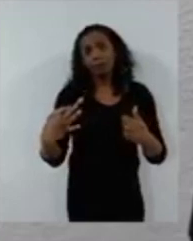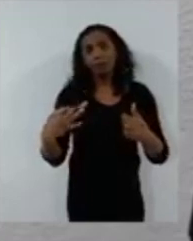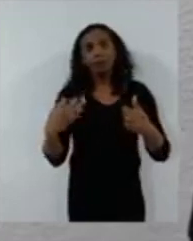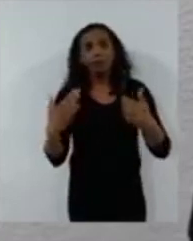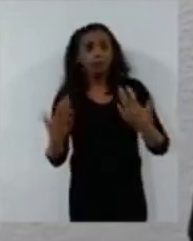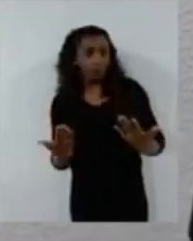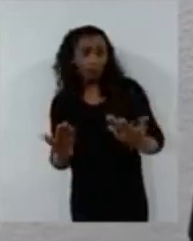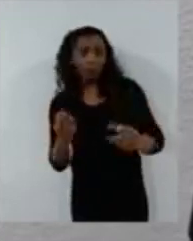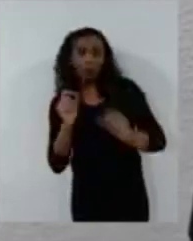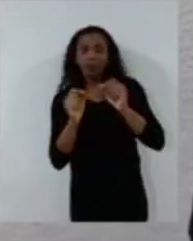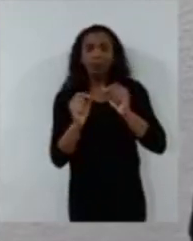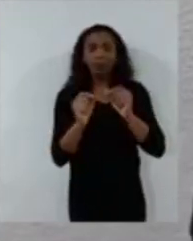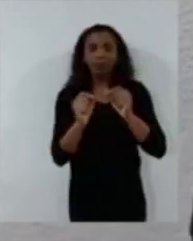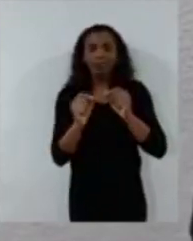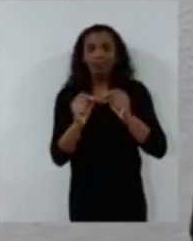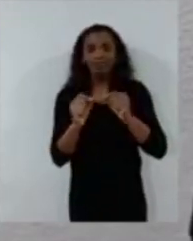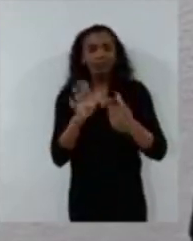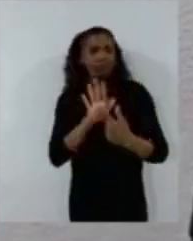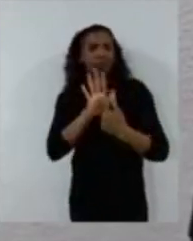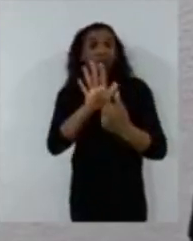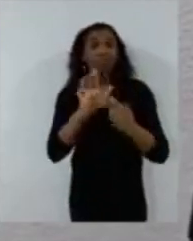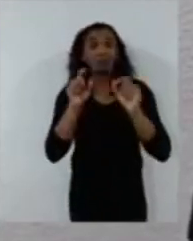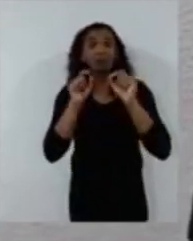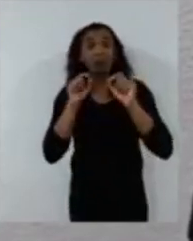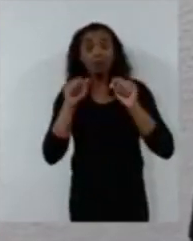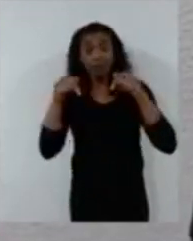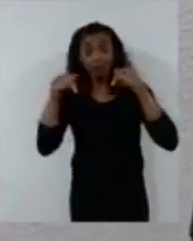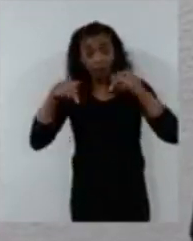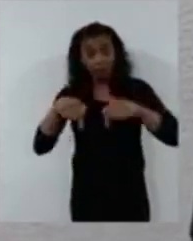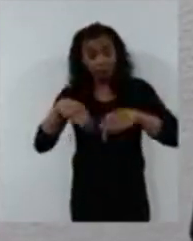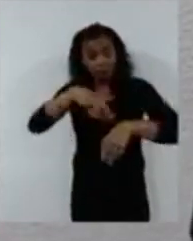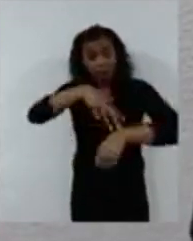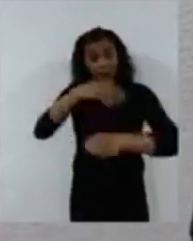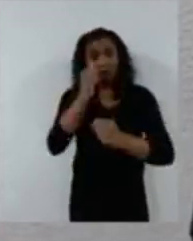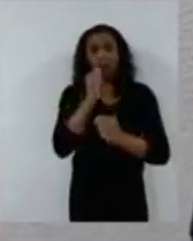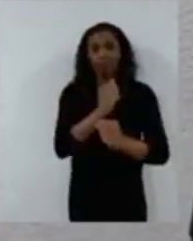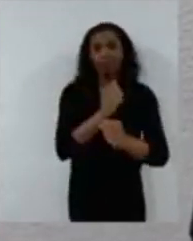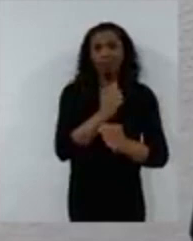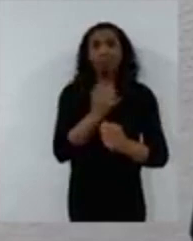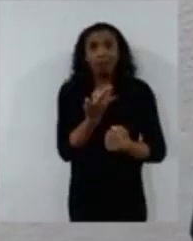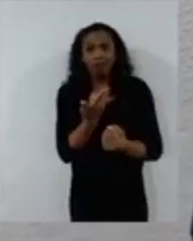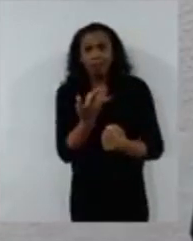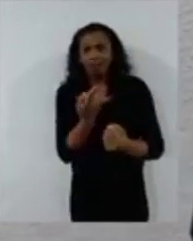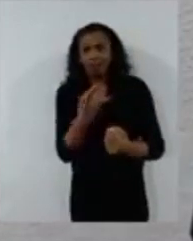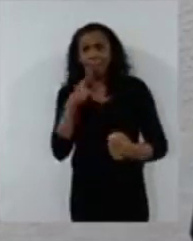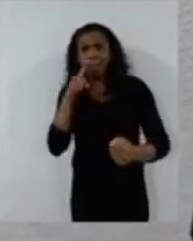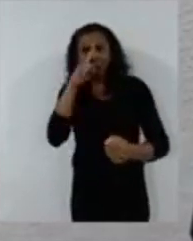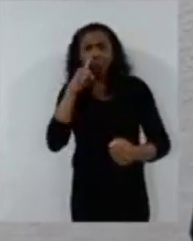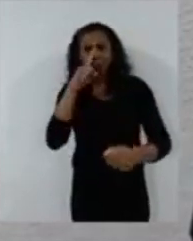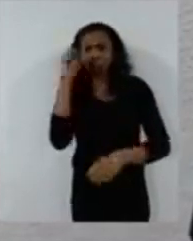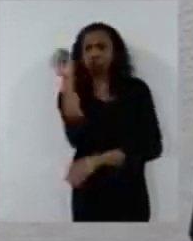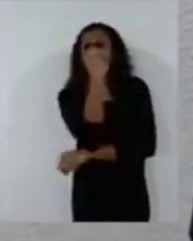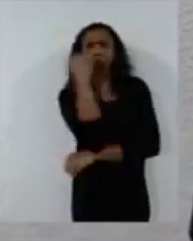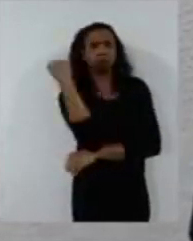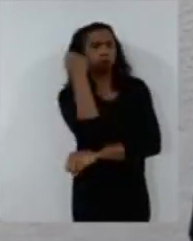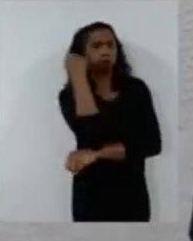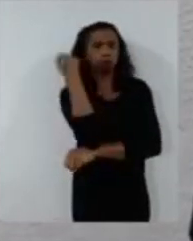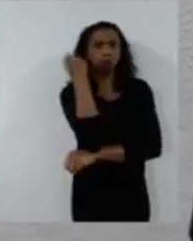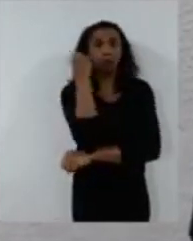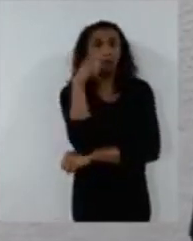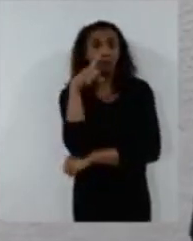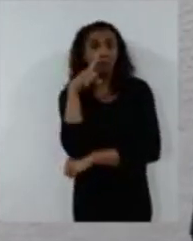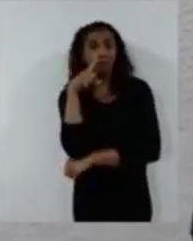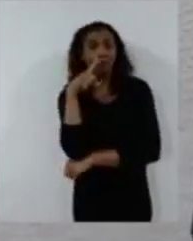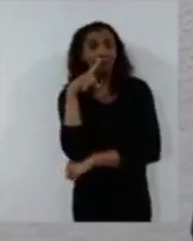como vermelho. Nós estamos como se a gente tivesse uma zona de alto risco pela proximidade com o Juiz de